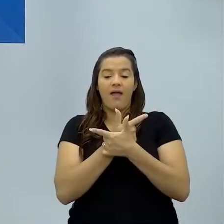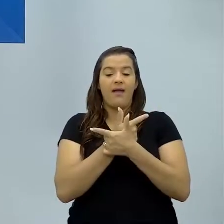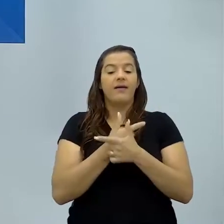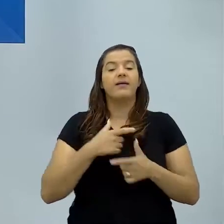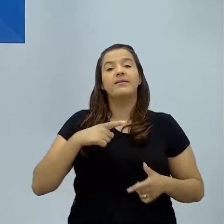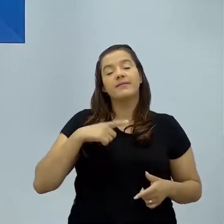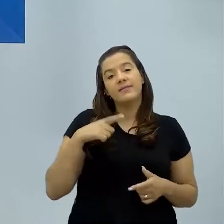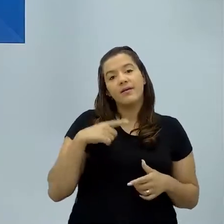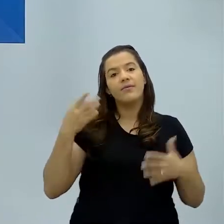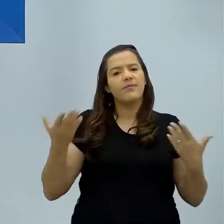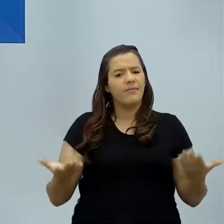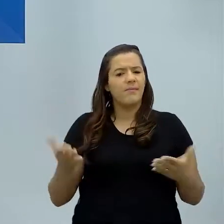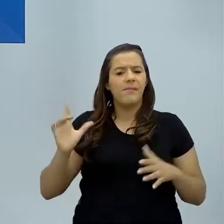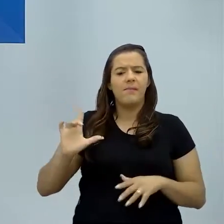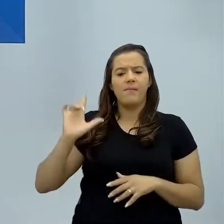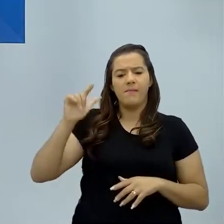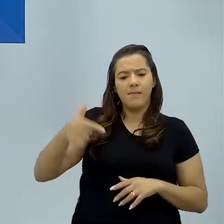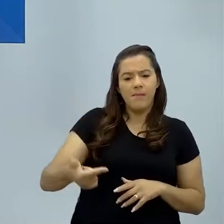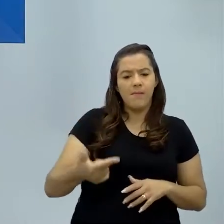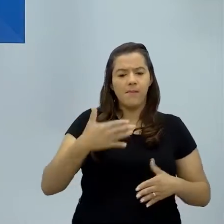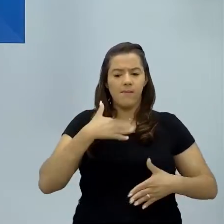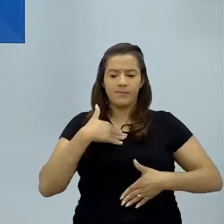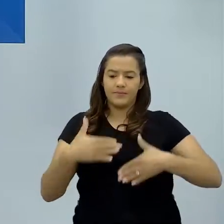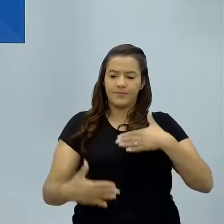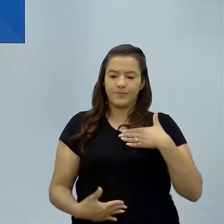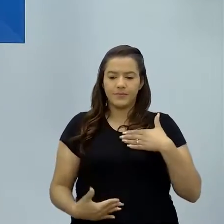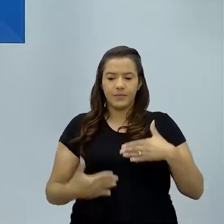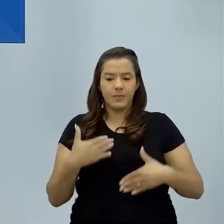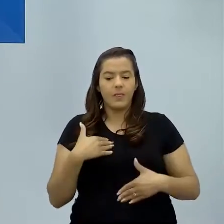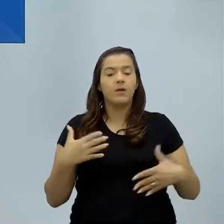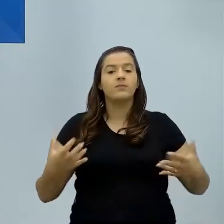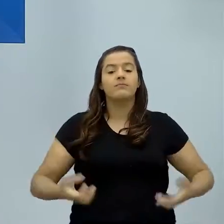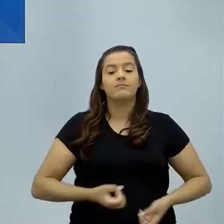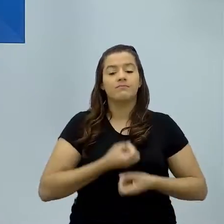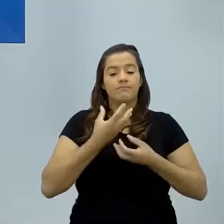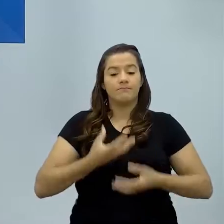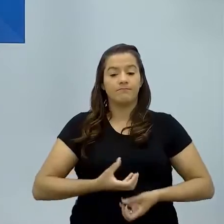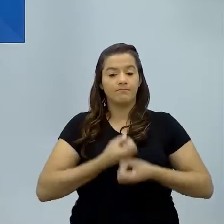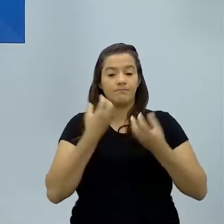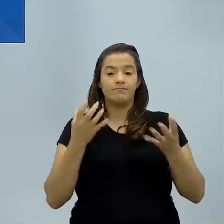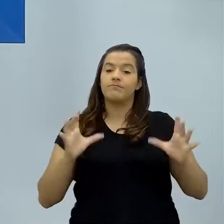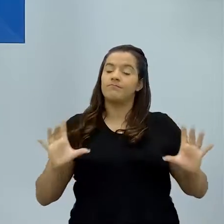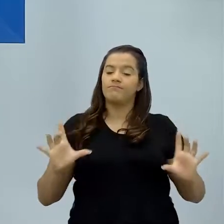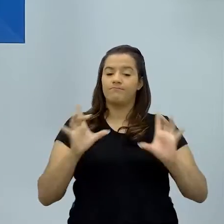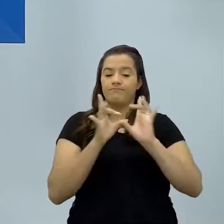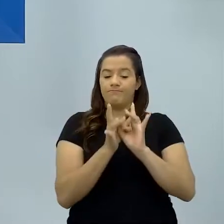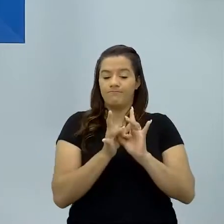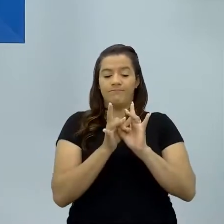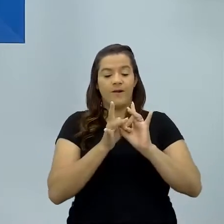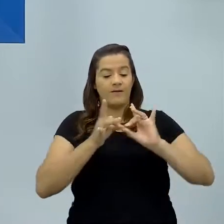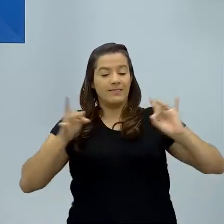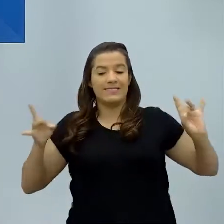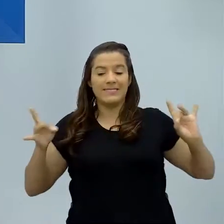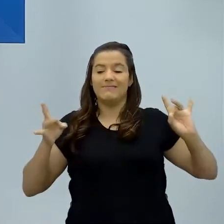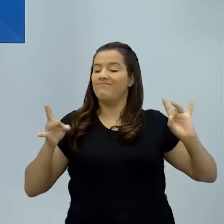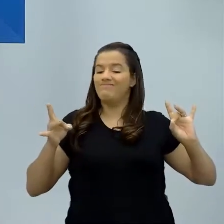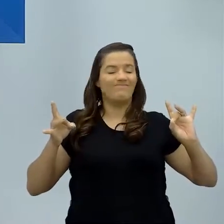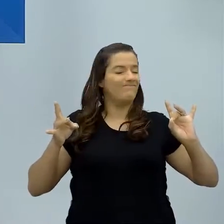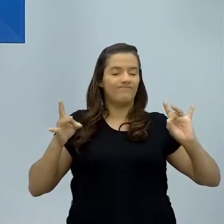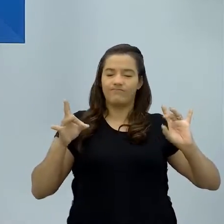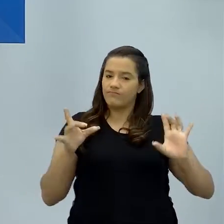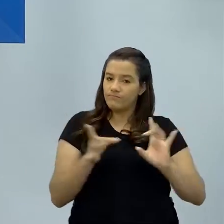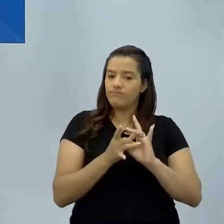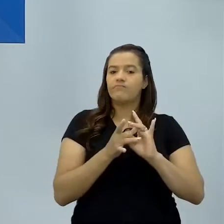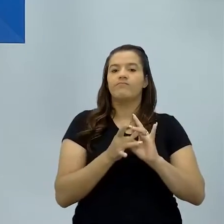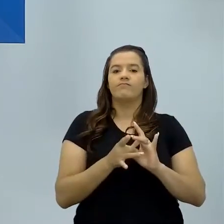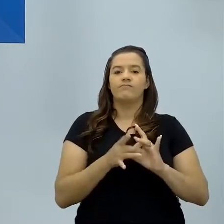muito além, sabe? Então, eu acho que é isso. O corpo e as emoções, eles estão intimamente ligados e não tem como separar isso de forma